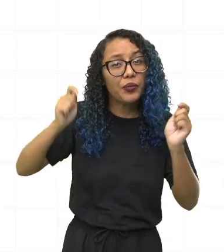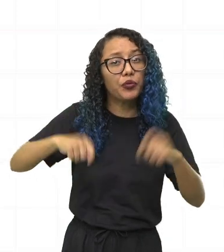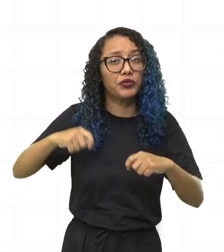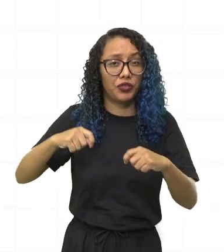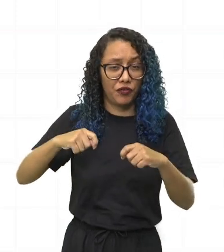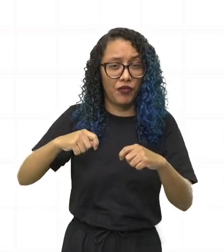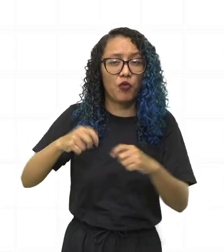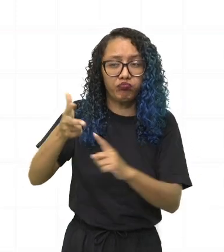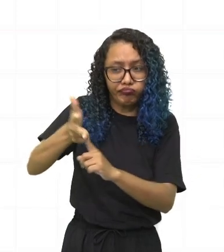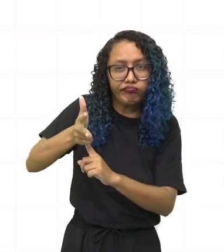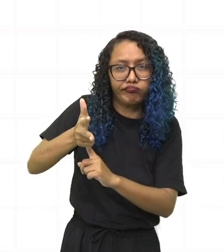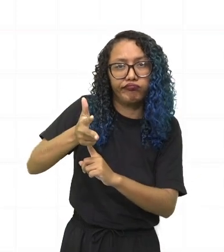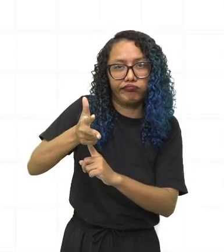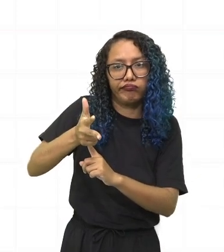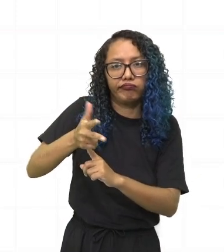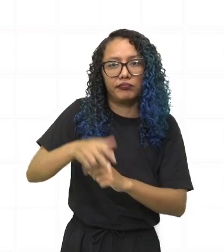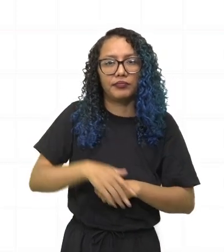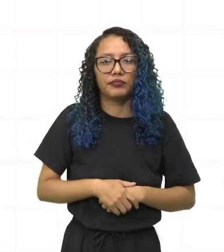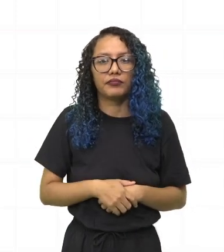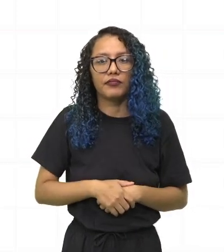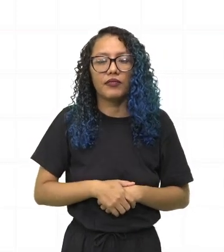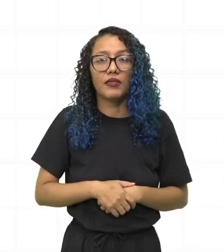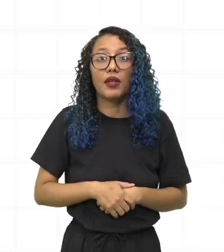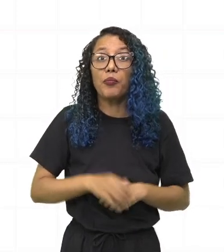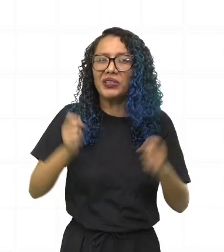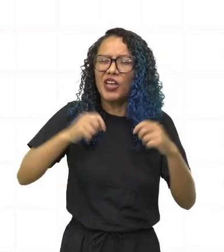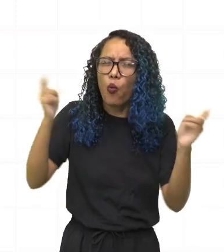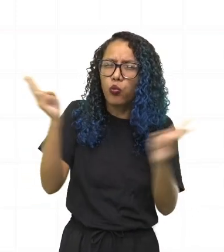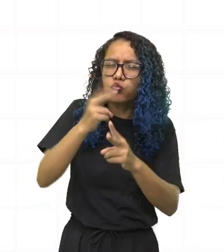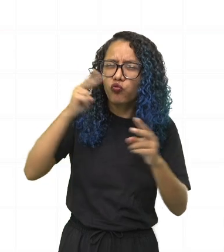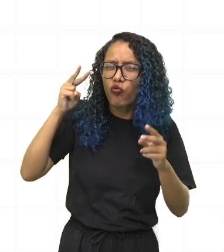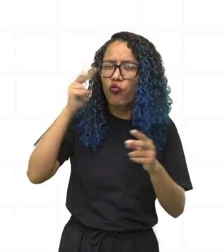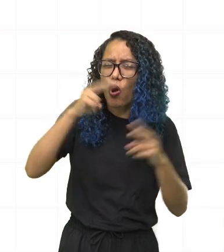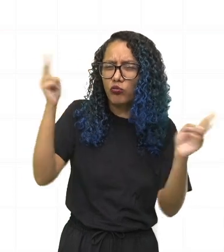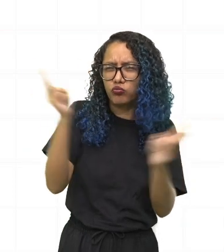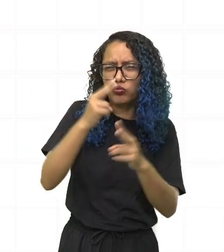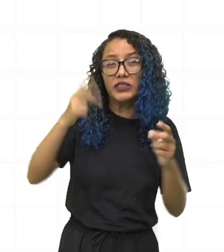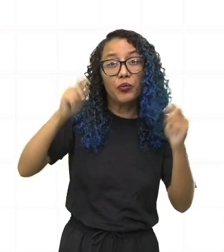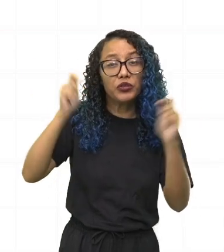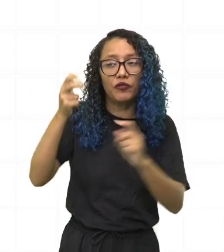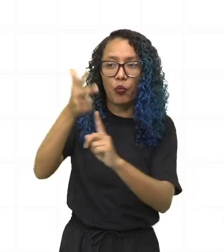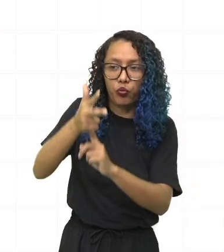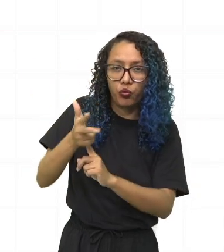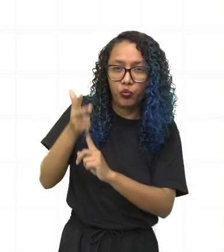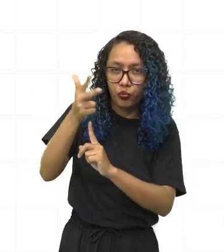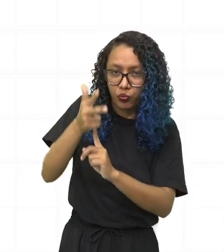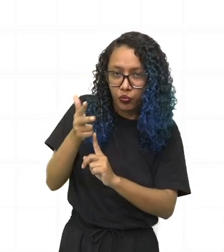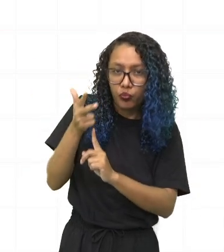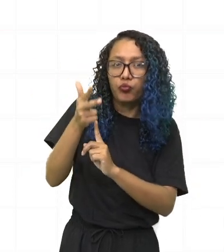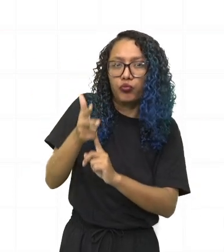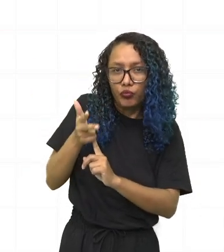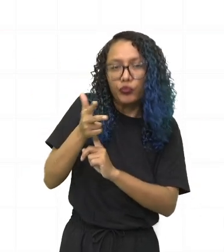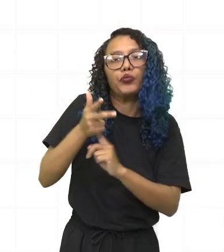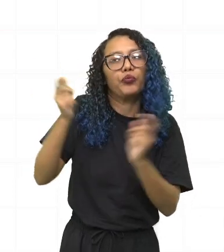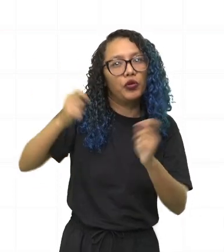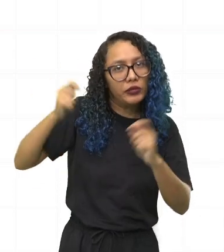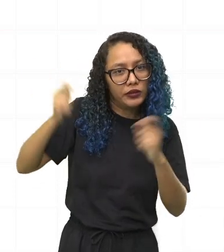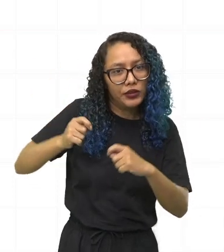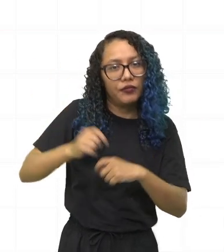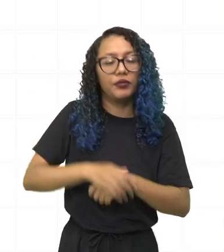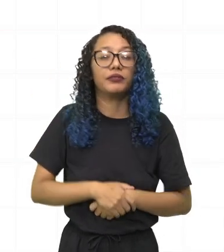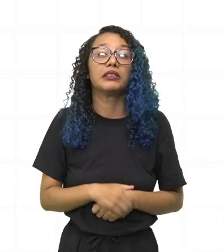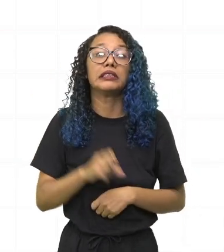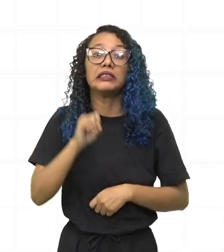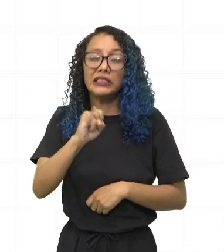turbinas. Então, quando o vento sopra, ele faz as pás das turbinas girarem, acionando um gerador que